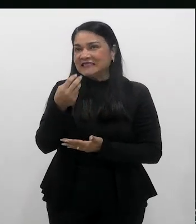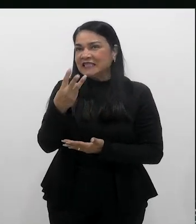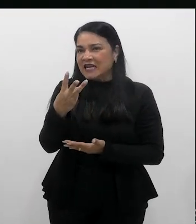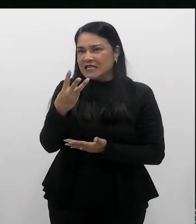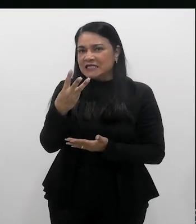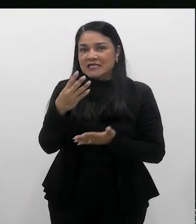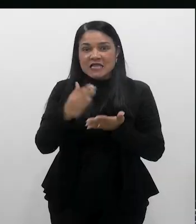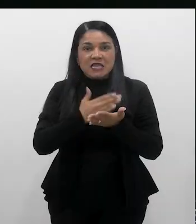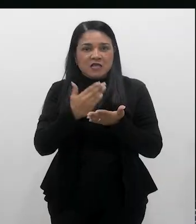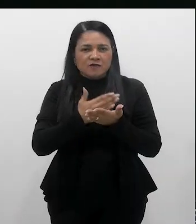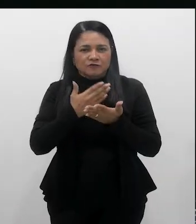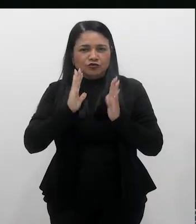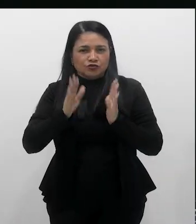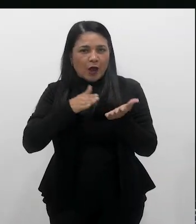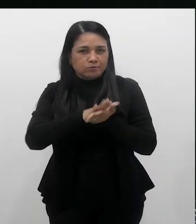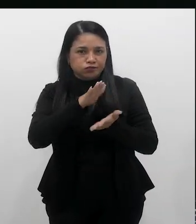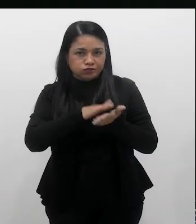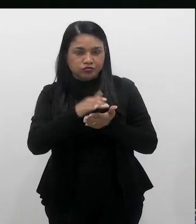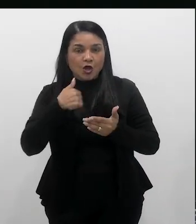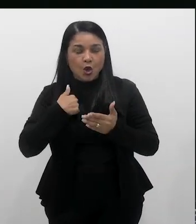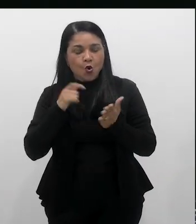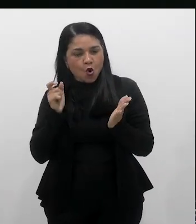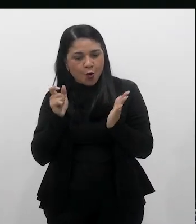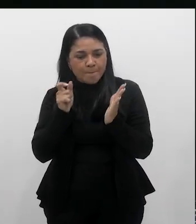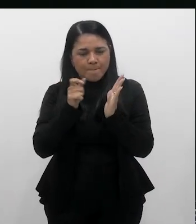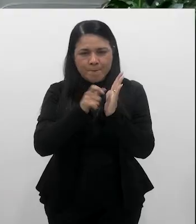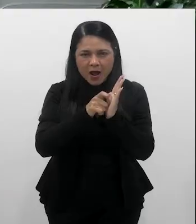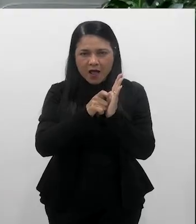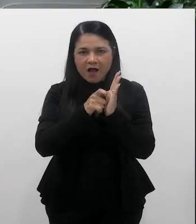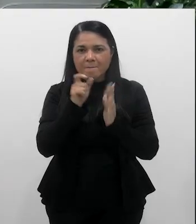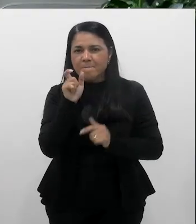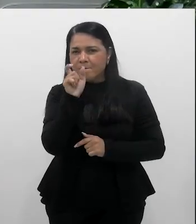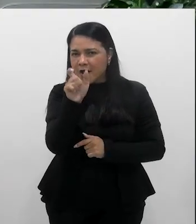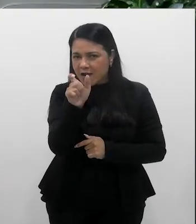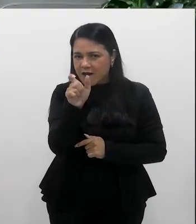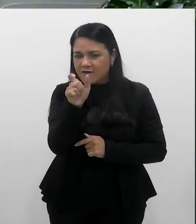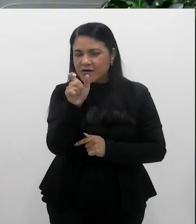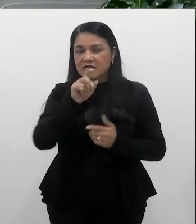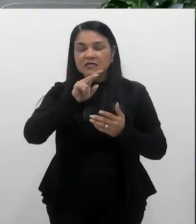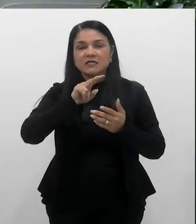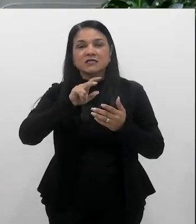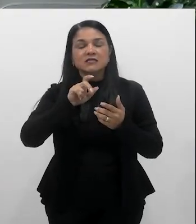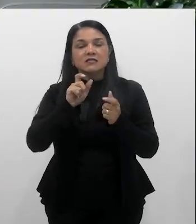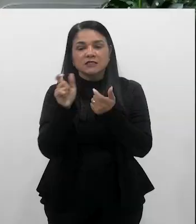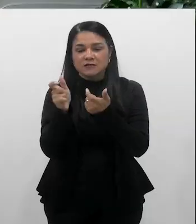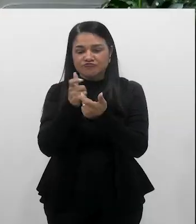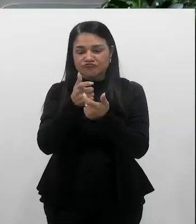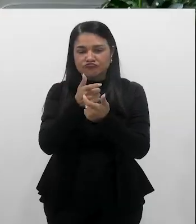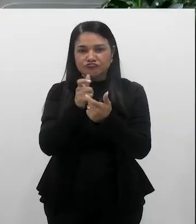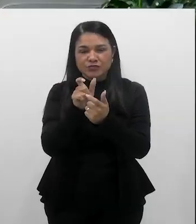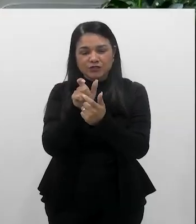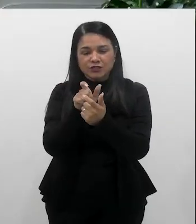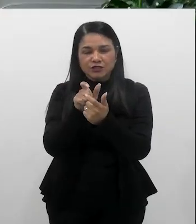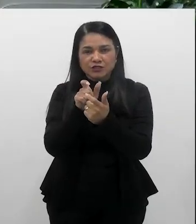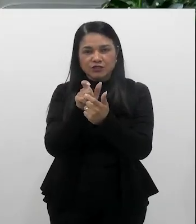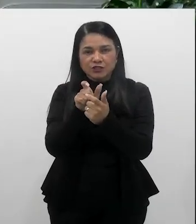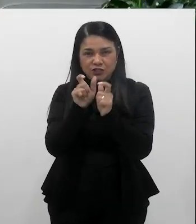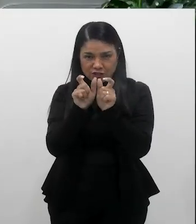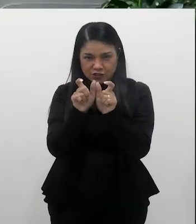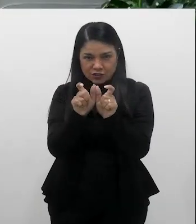Sim. Em vez de falar uma palavra, eu coloco o sinônimo dela. Sim. Tá? O sinônimo daquela palavra. E daí veio essa coisa